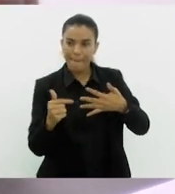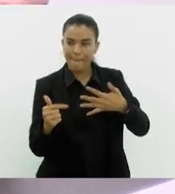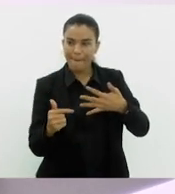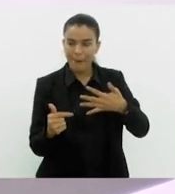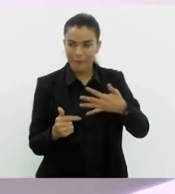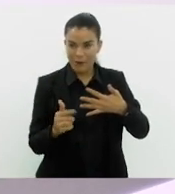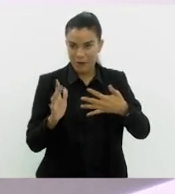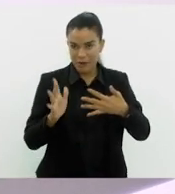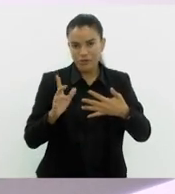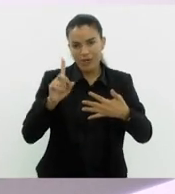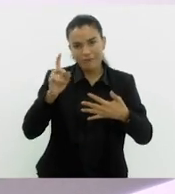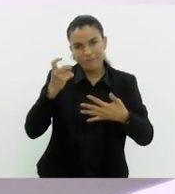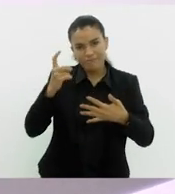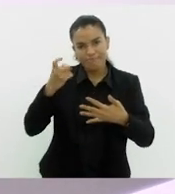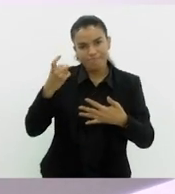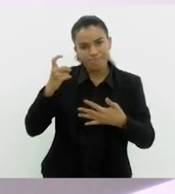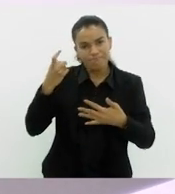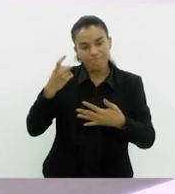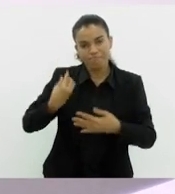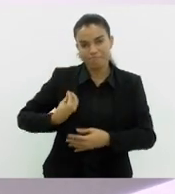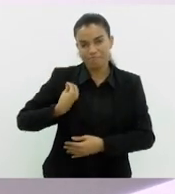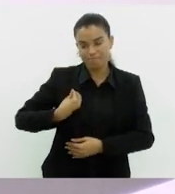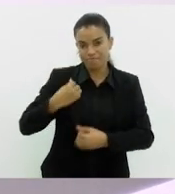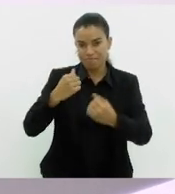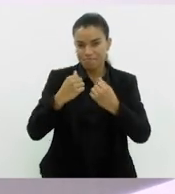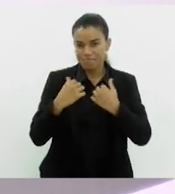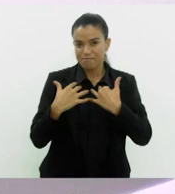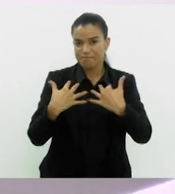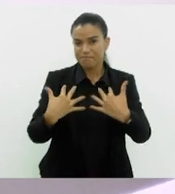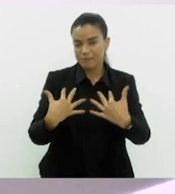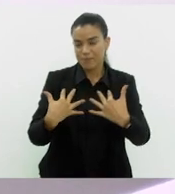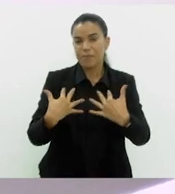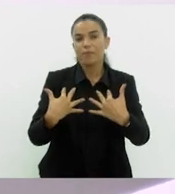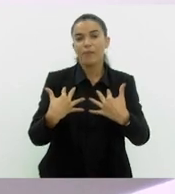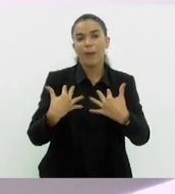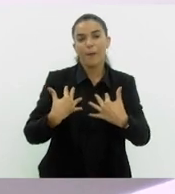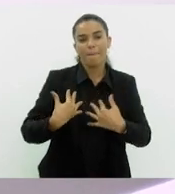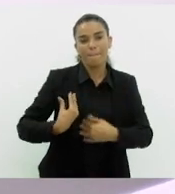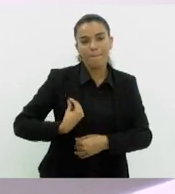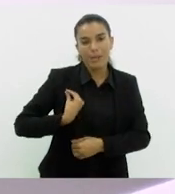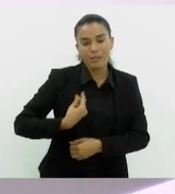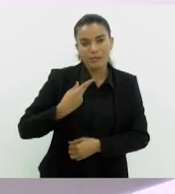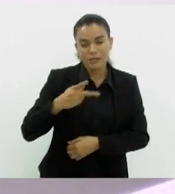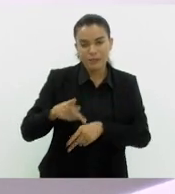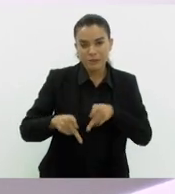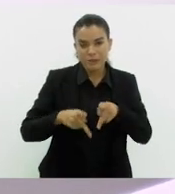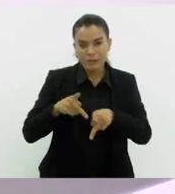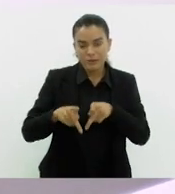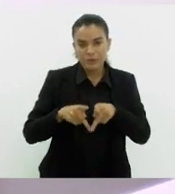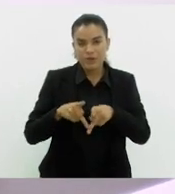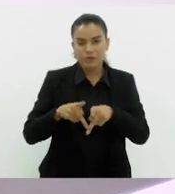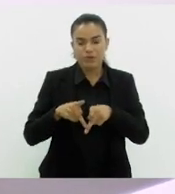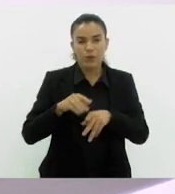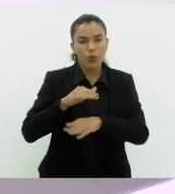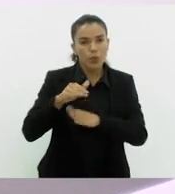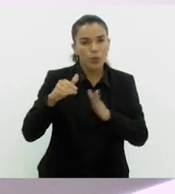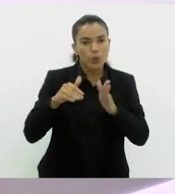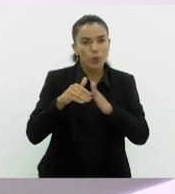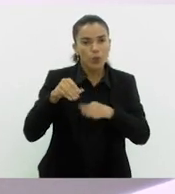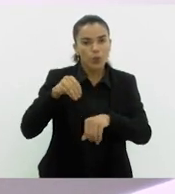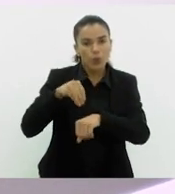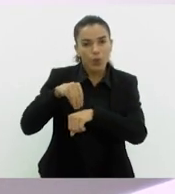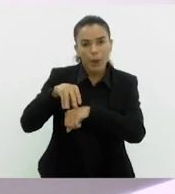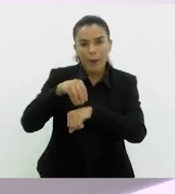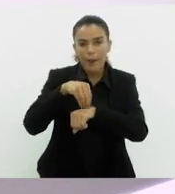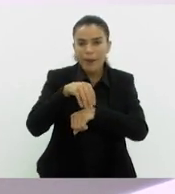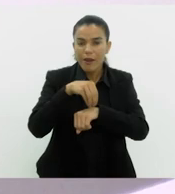participei aqui de outras audiências públicas, como tudo que é trazido aqui vai impactar, de